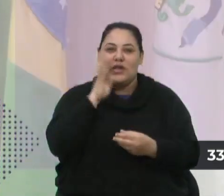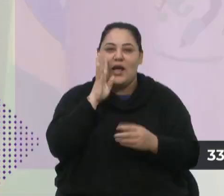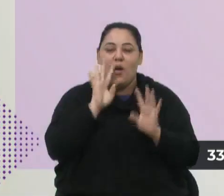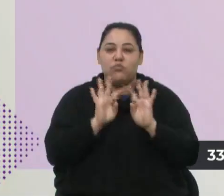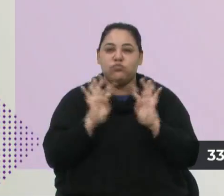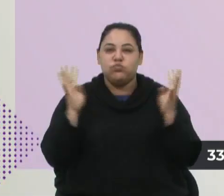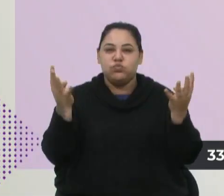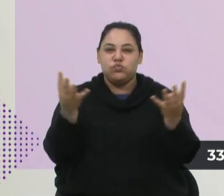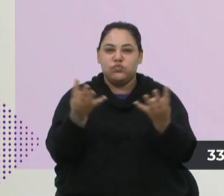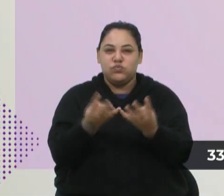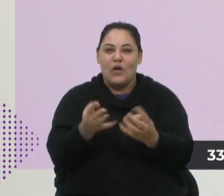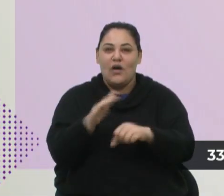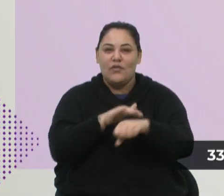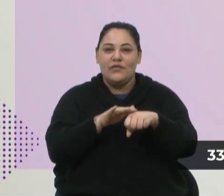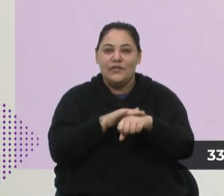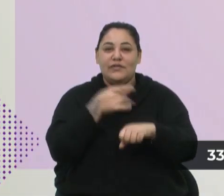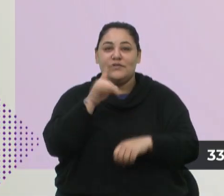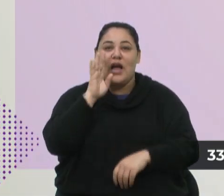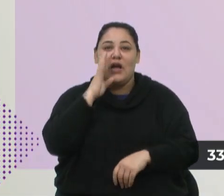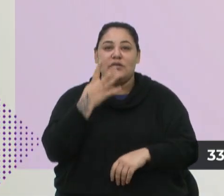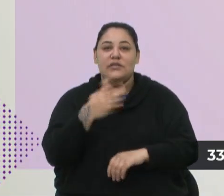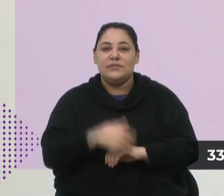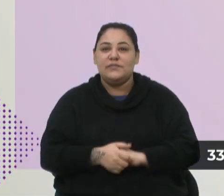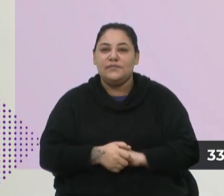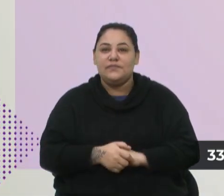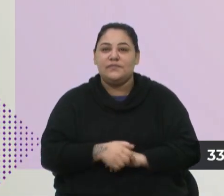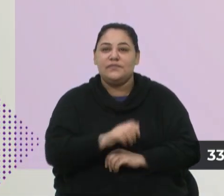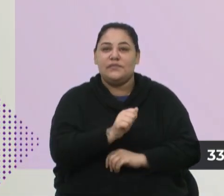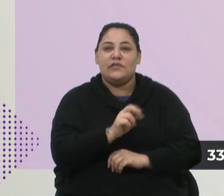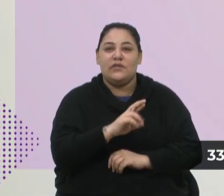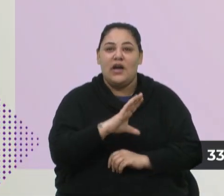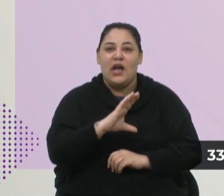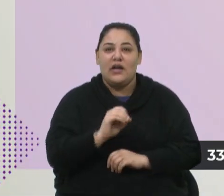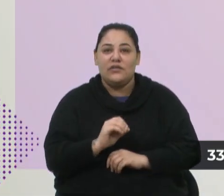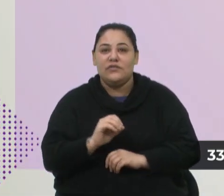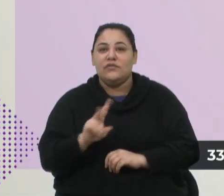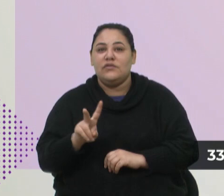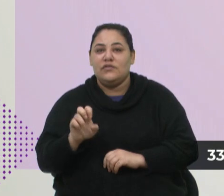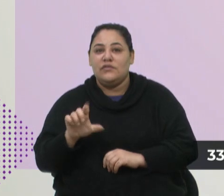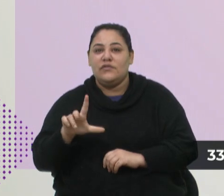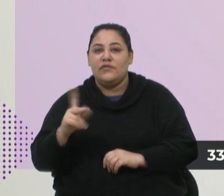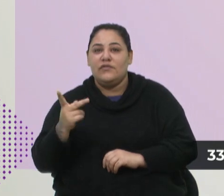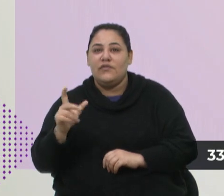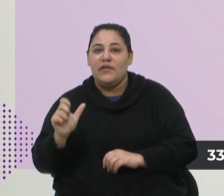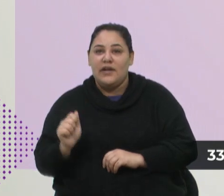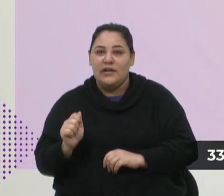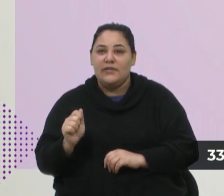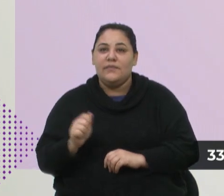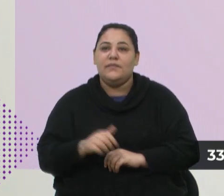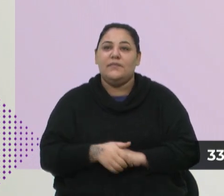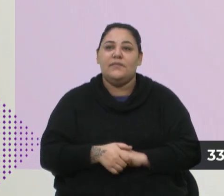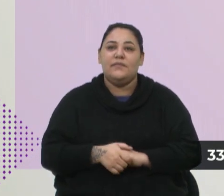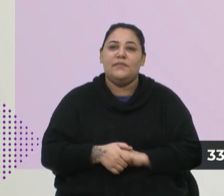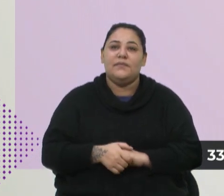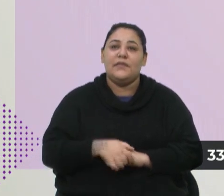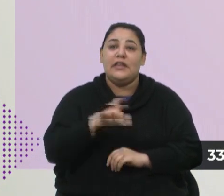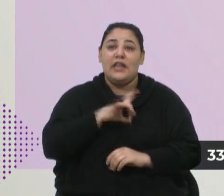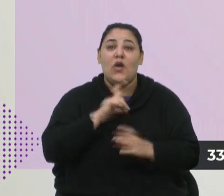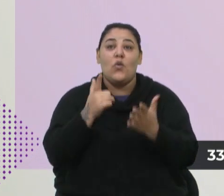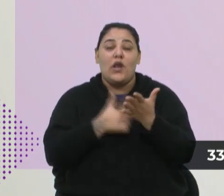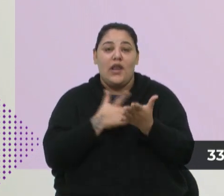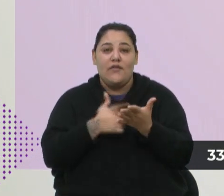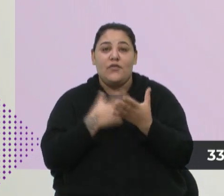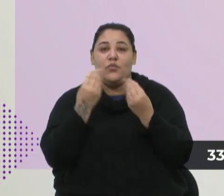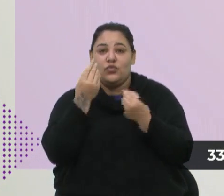de conversa que vai acontecer no Arco da Velha com a Genevieve Faé, que tem um livro muito